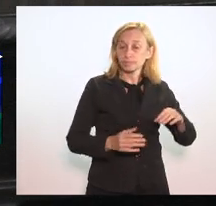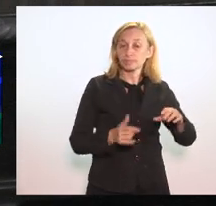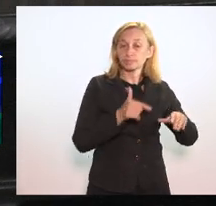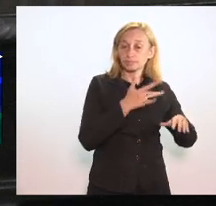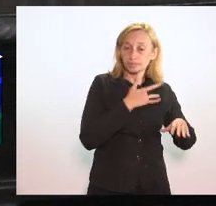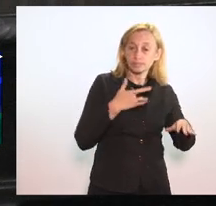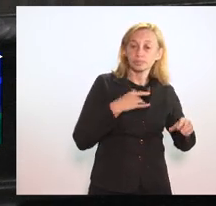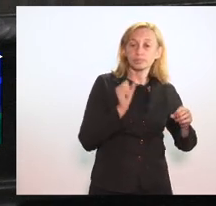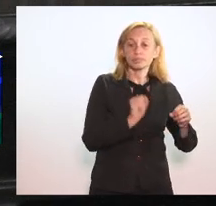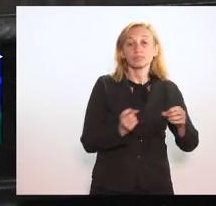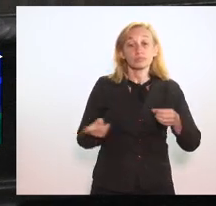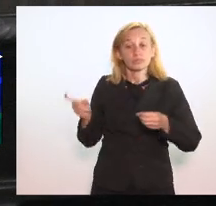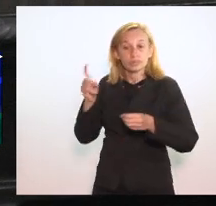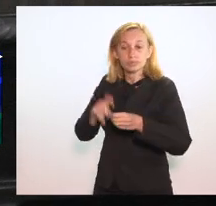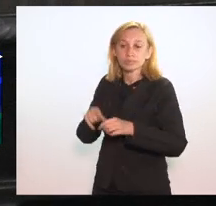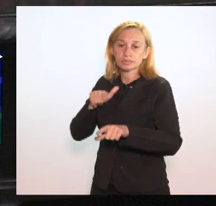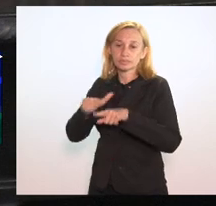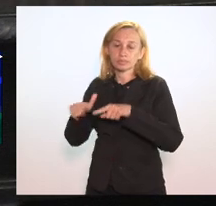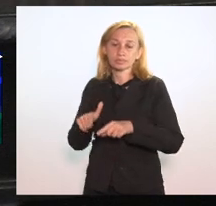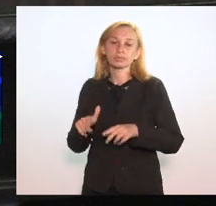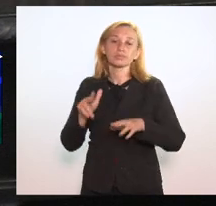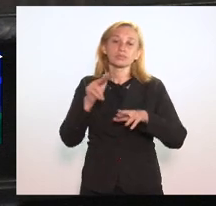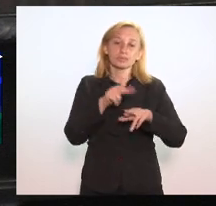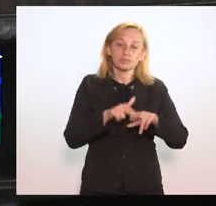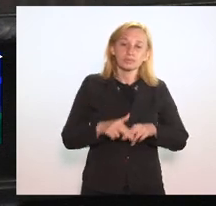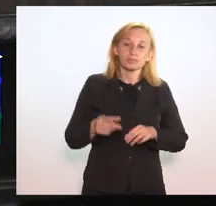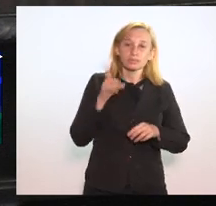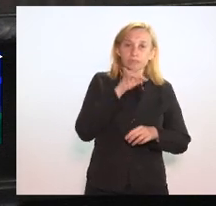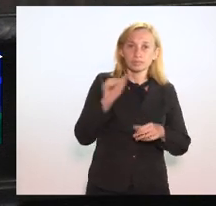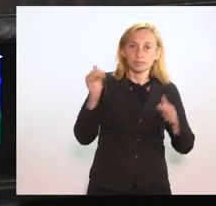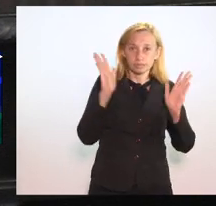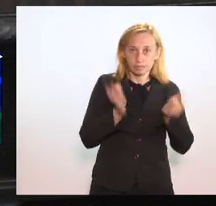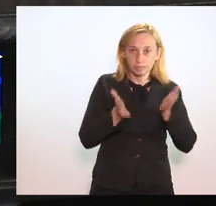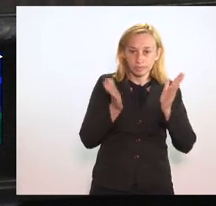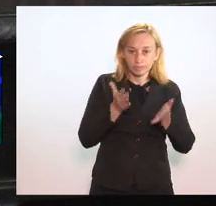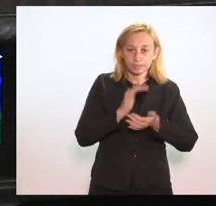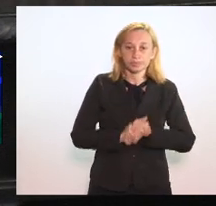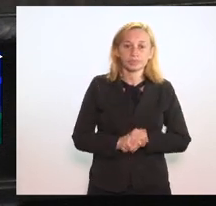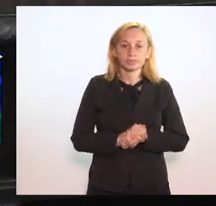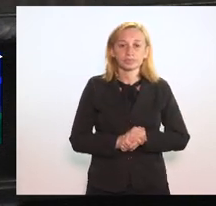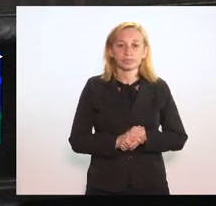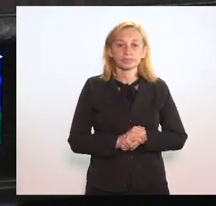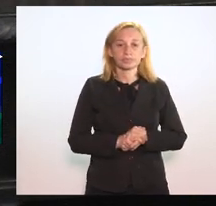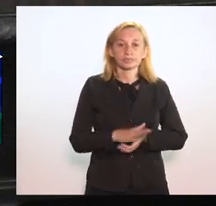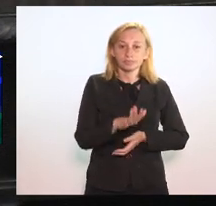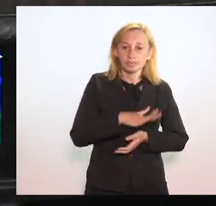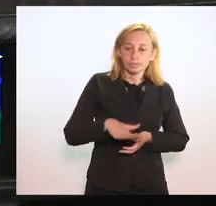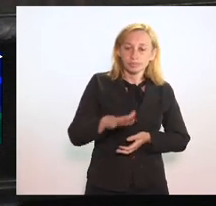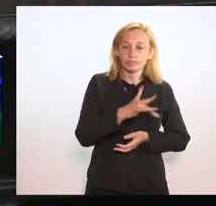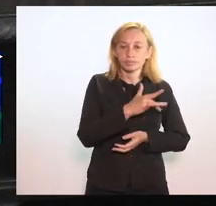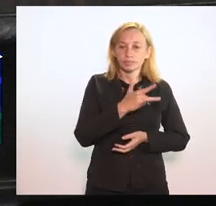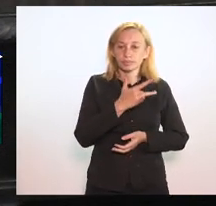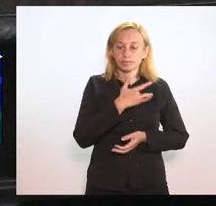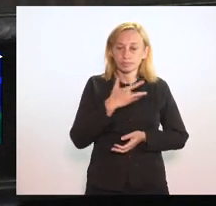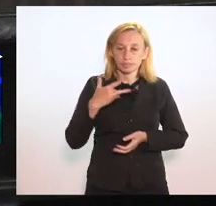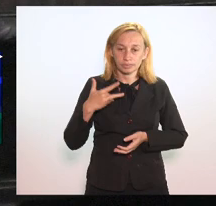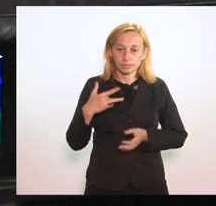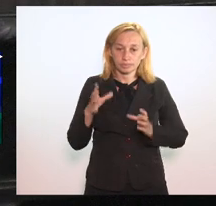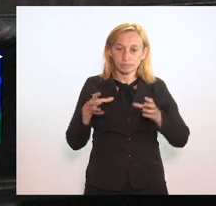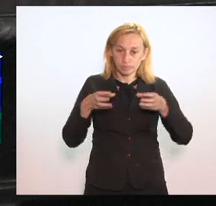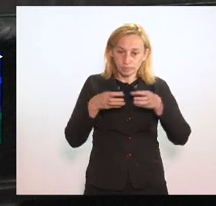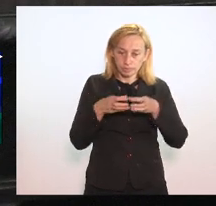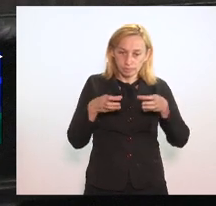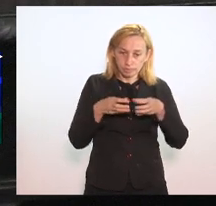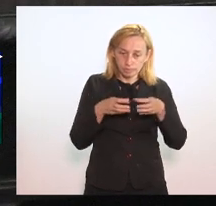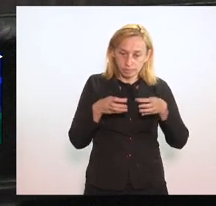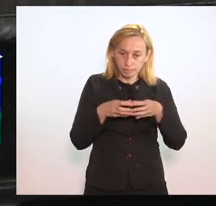atuar por isso no dia de hoje a comissão de saúde dele brigou e eu quero